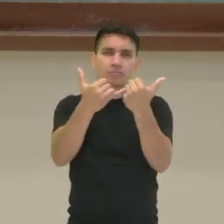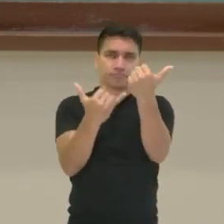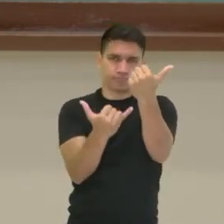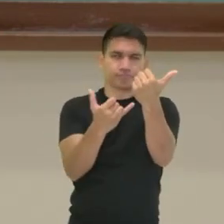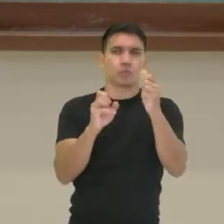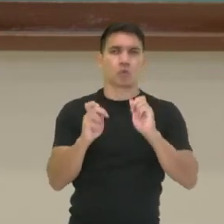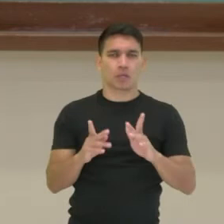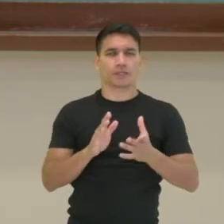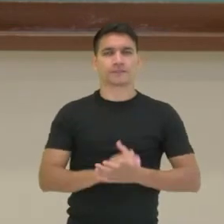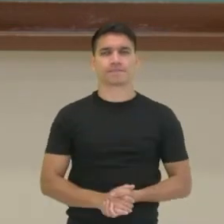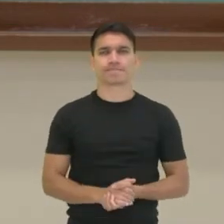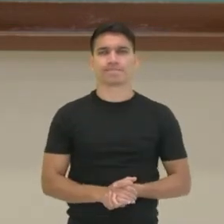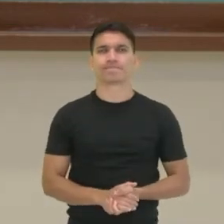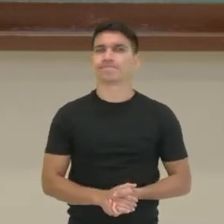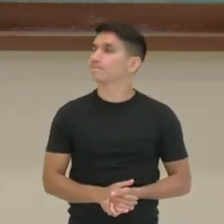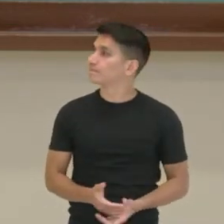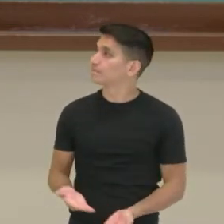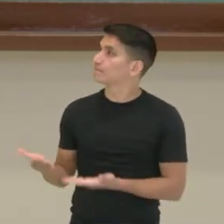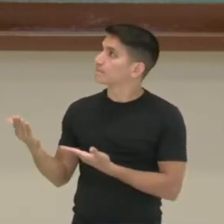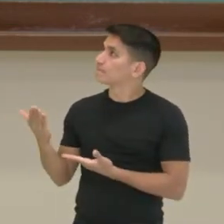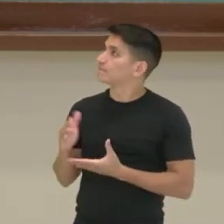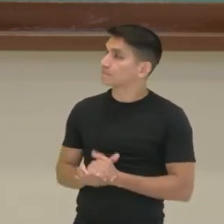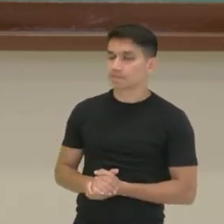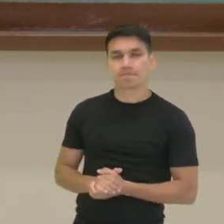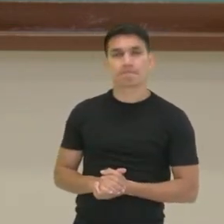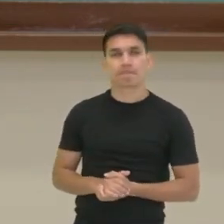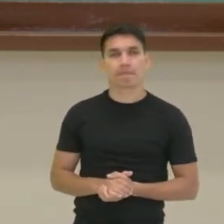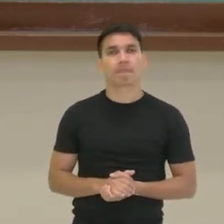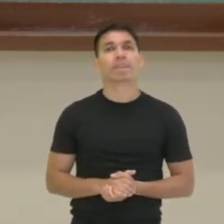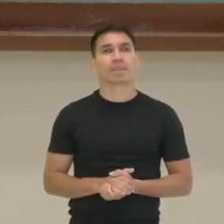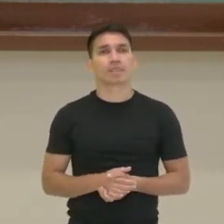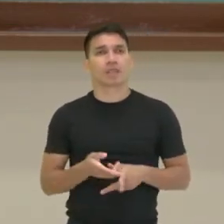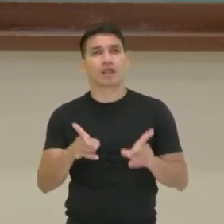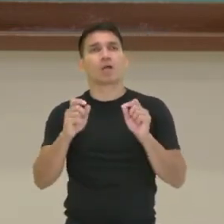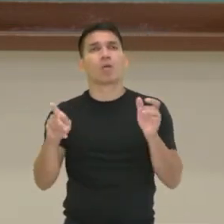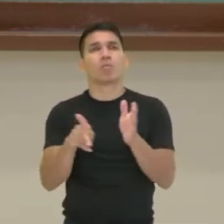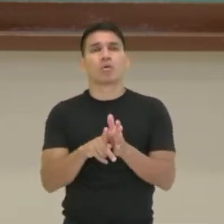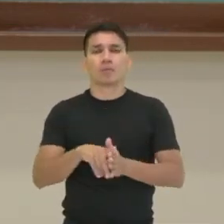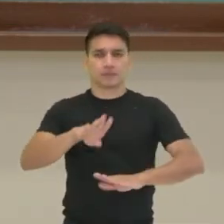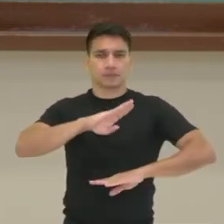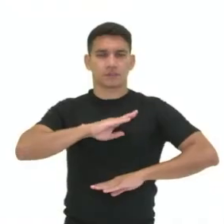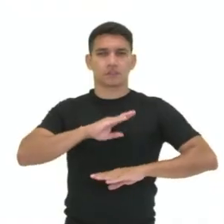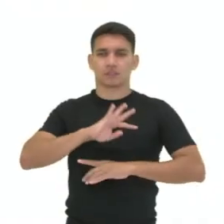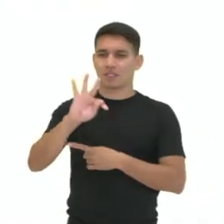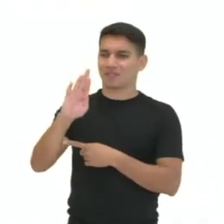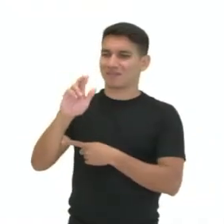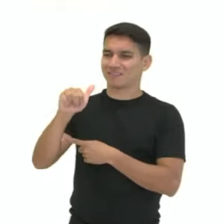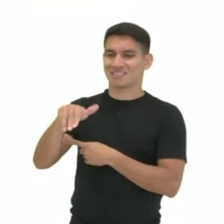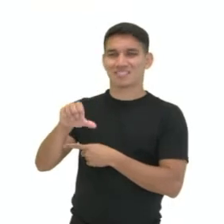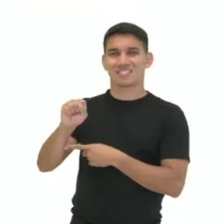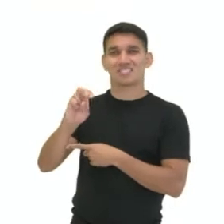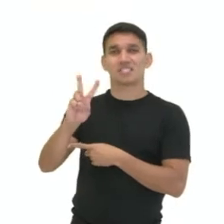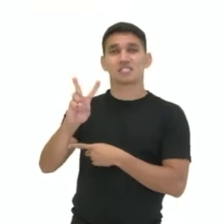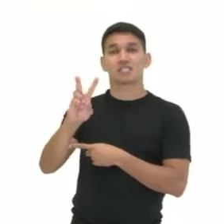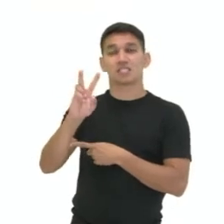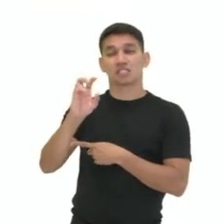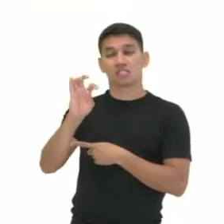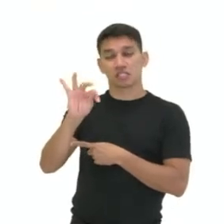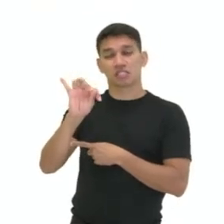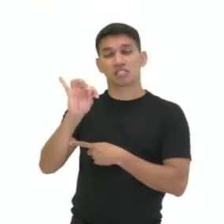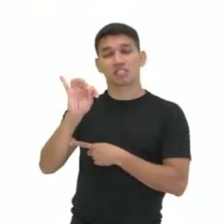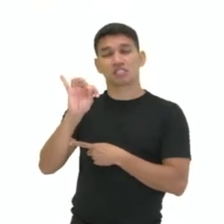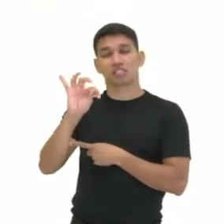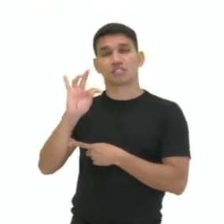Tranquilos, por enquanto, tranquilinho, por aí. Né? Na condição de transitivo, o verbo precisa de um